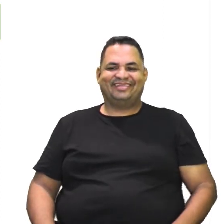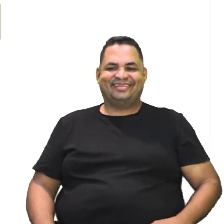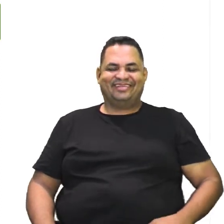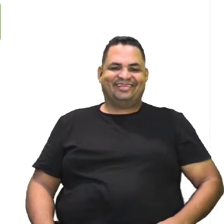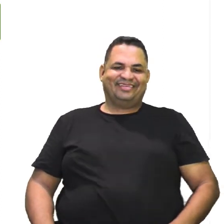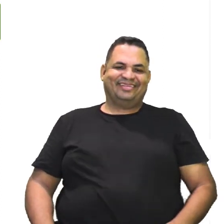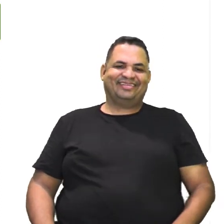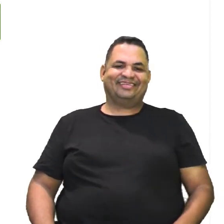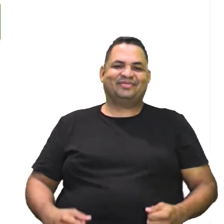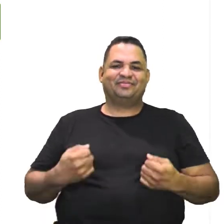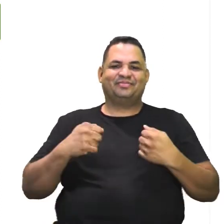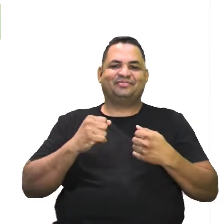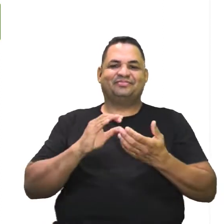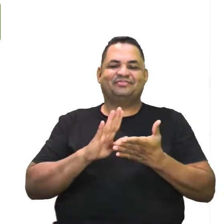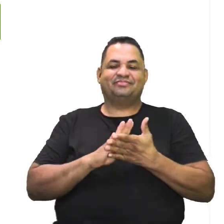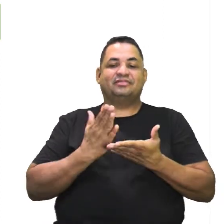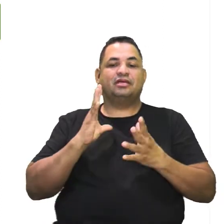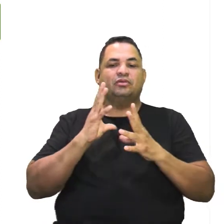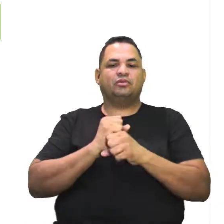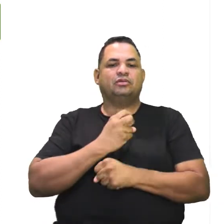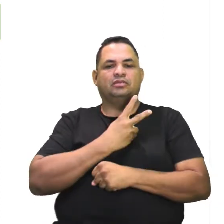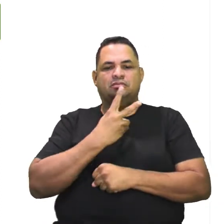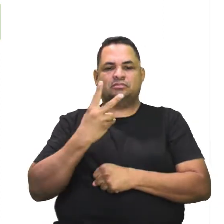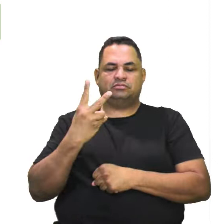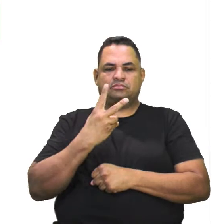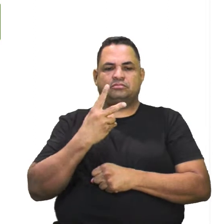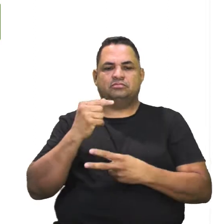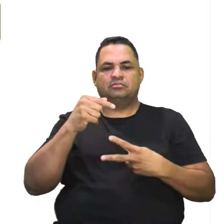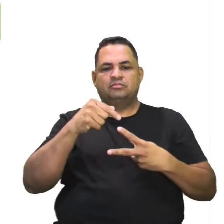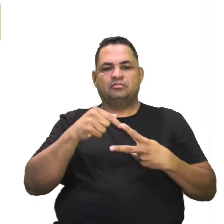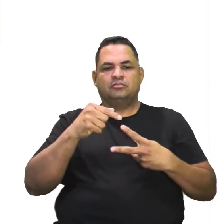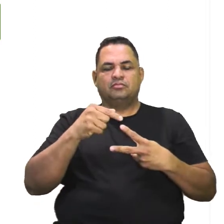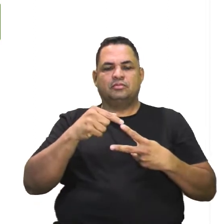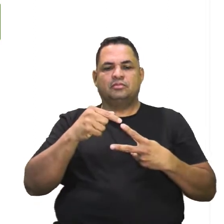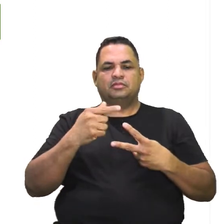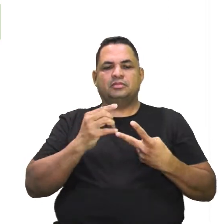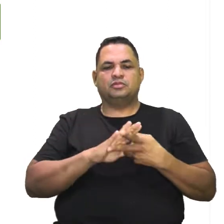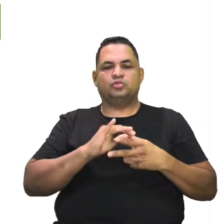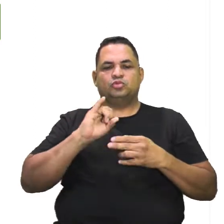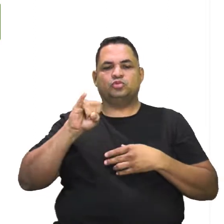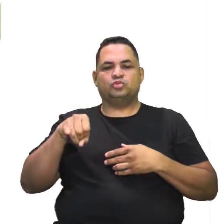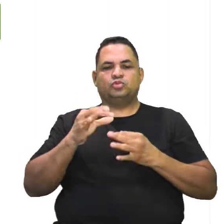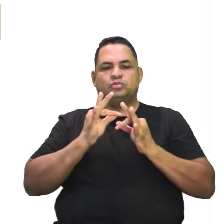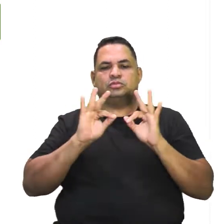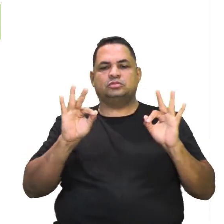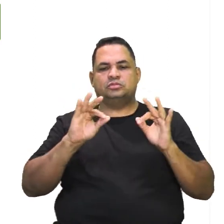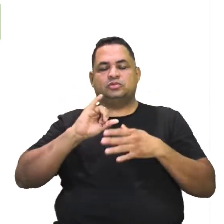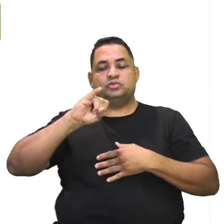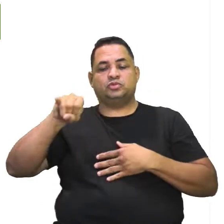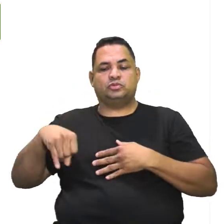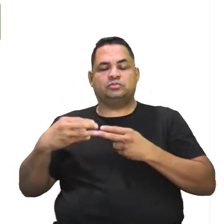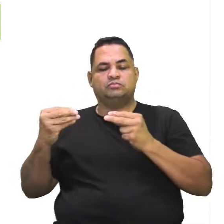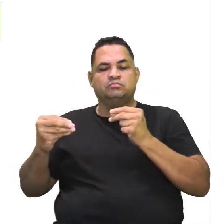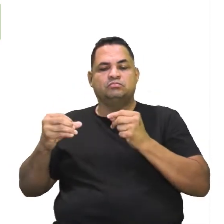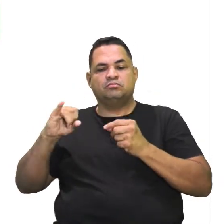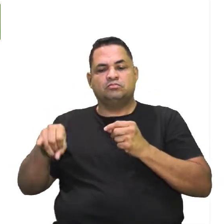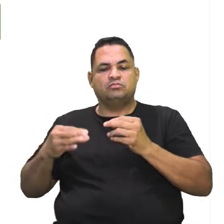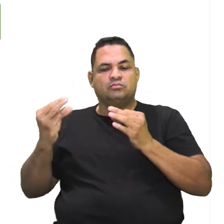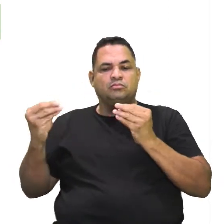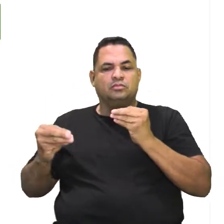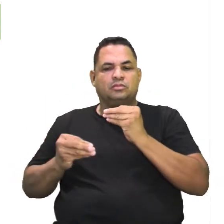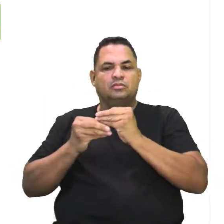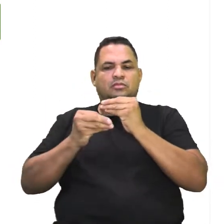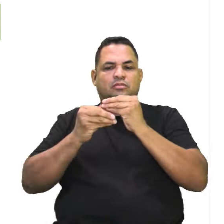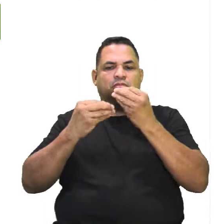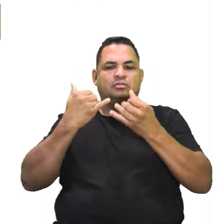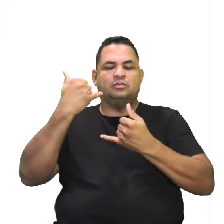distraída. Podemos resolver de duas formas. Primeira, se os juros for simples. Segunda, se os juros for composto.